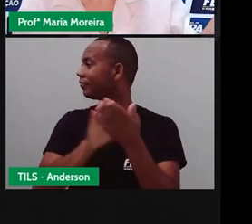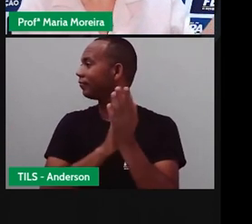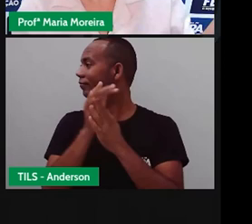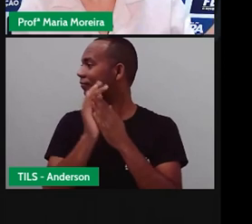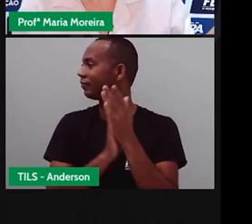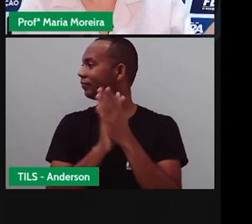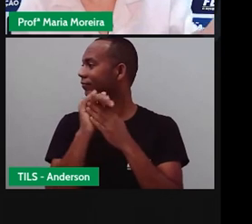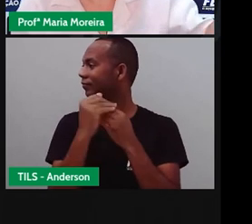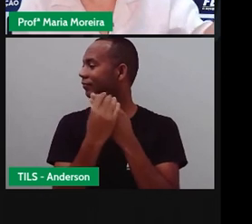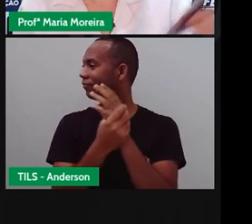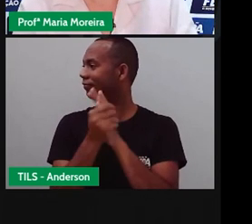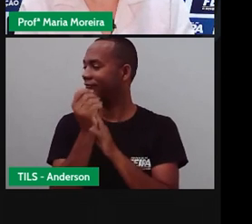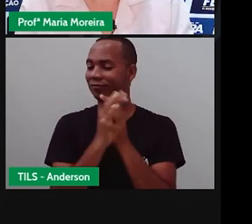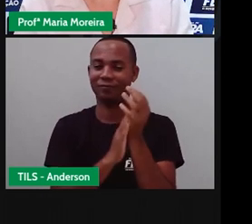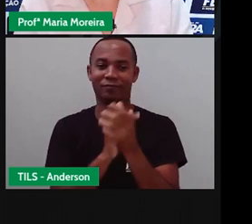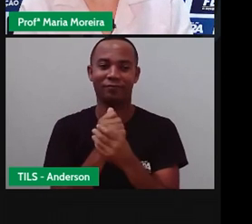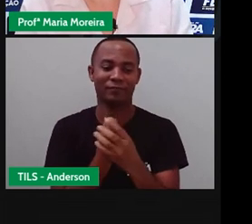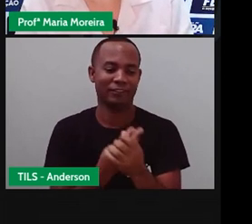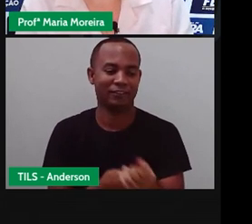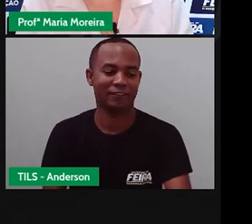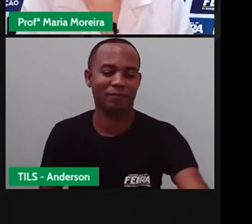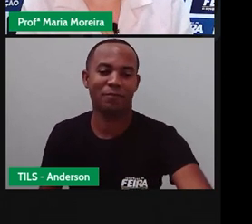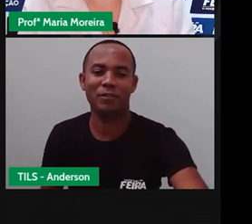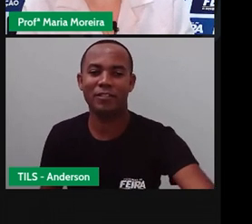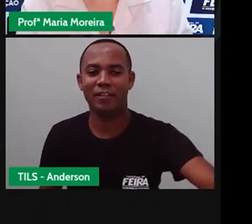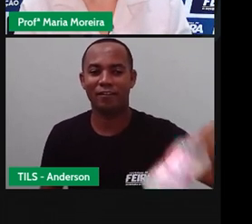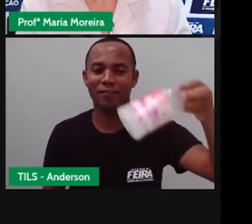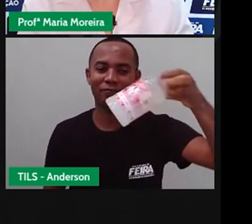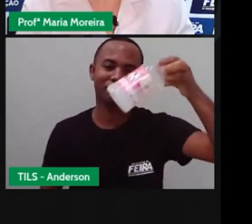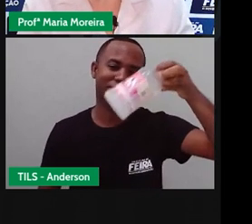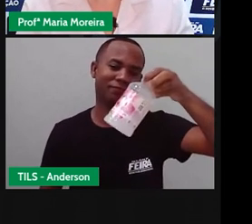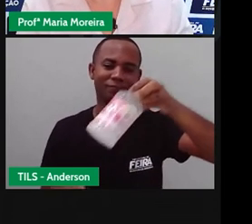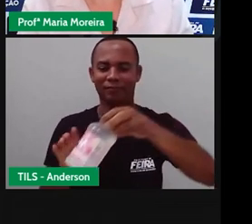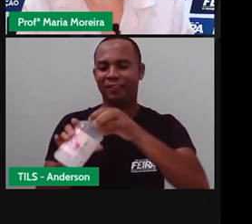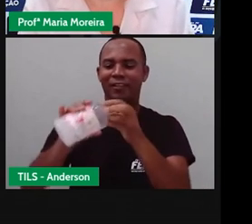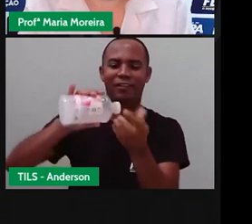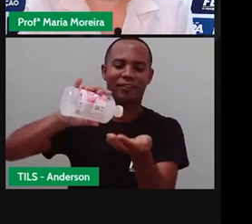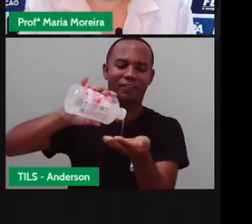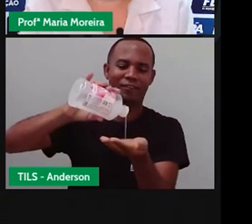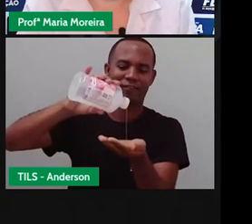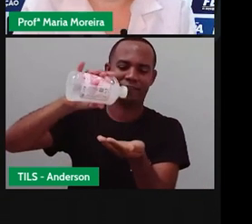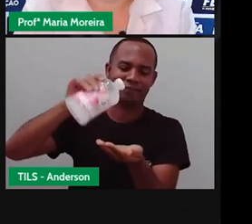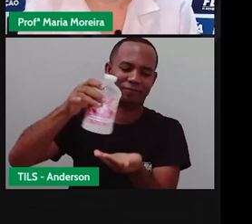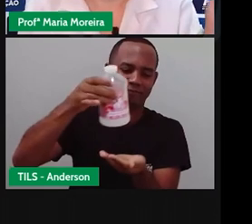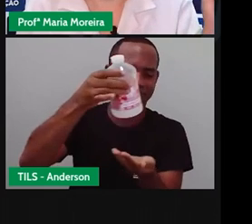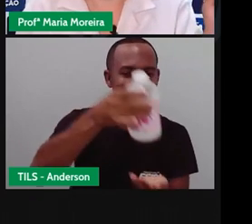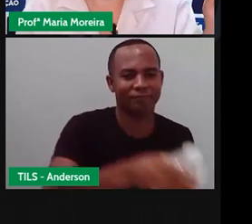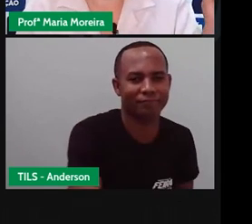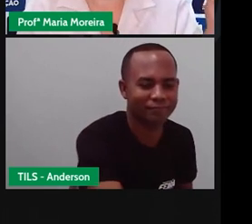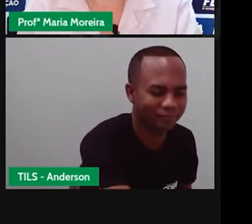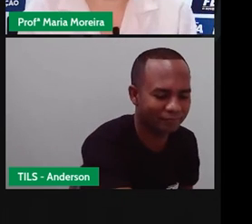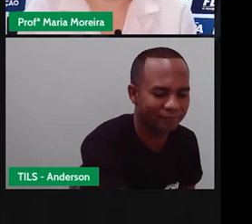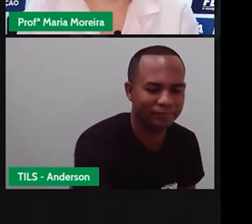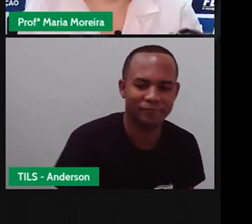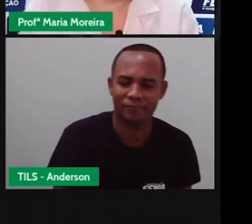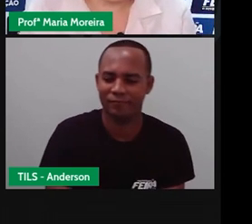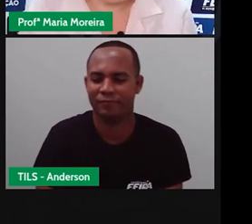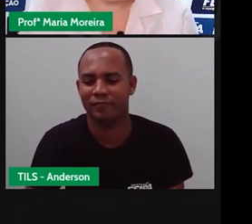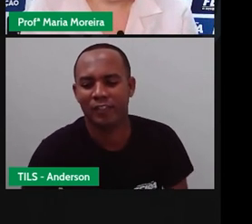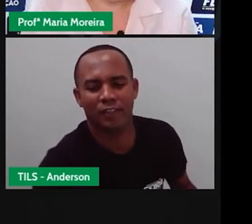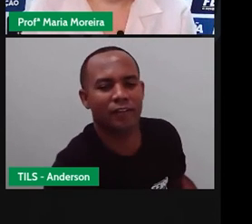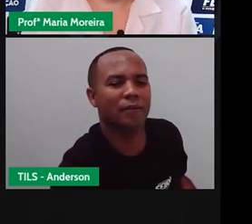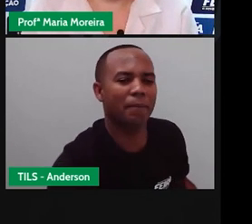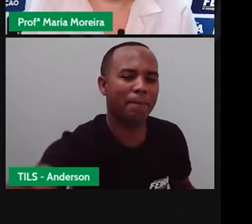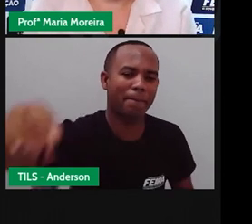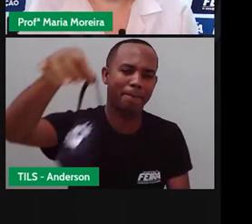da receita falei de você com algo que você não vai falar porque eu acordo que o álcool possui 500 ml use massa